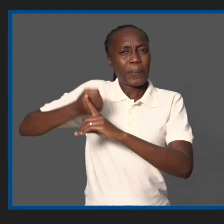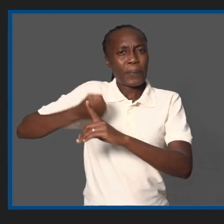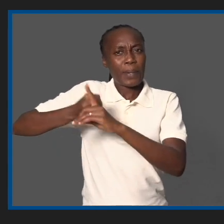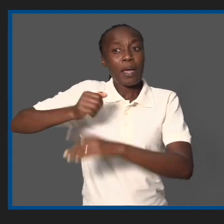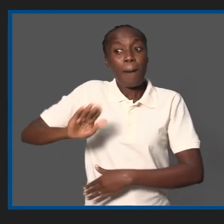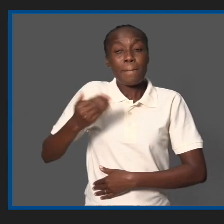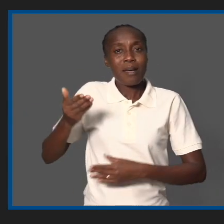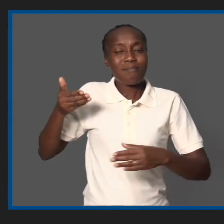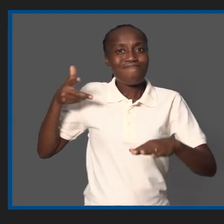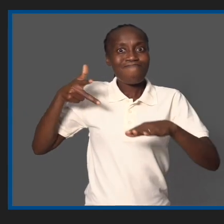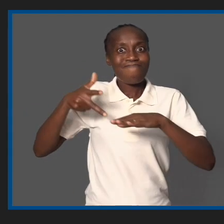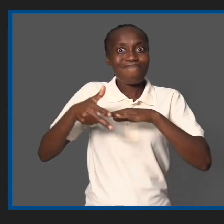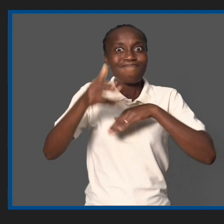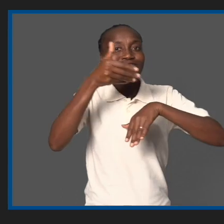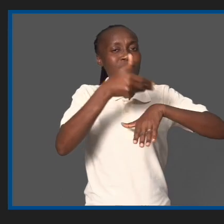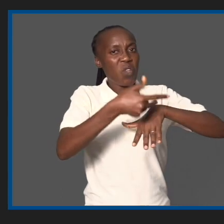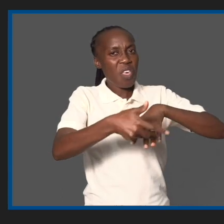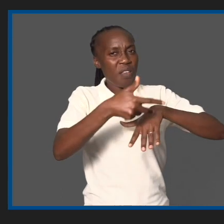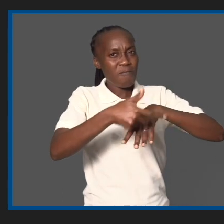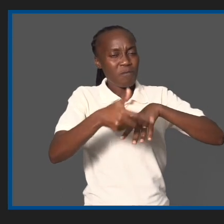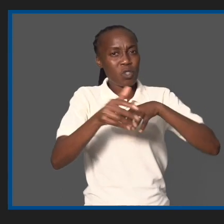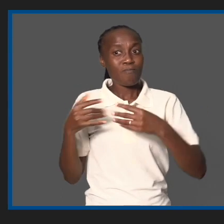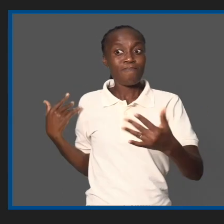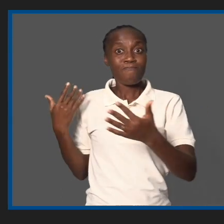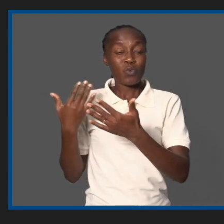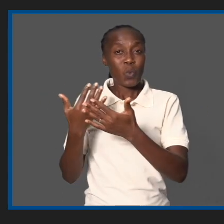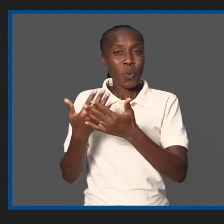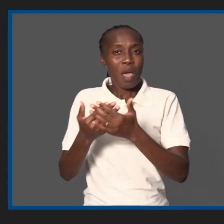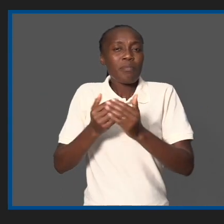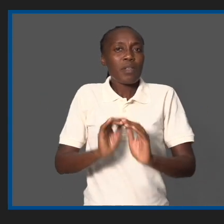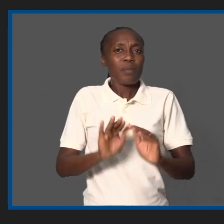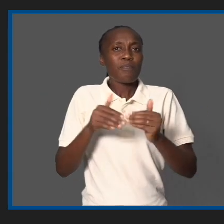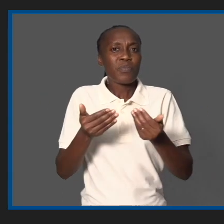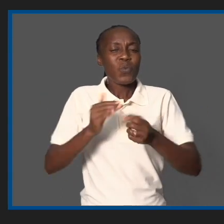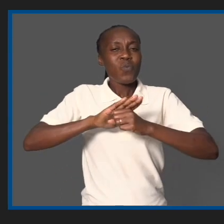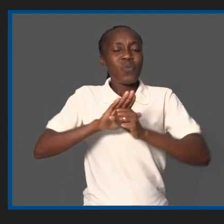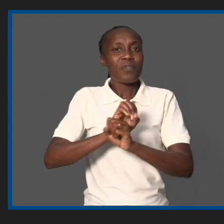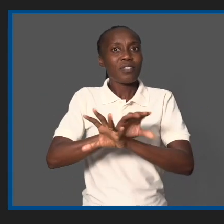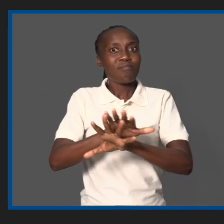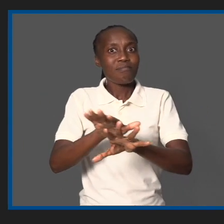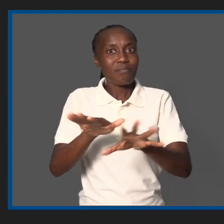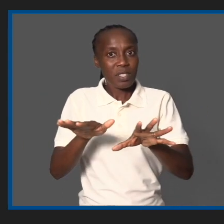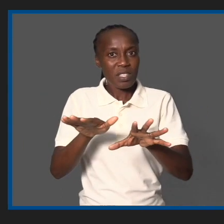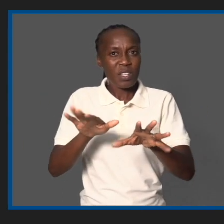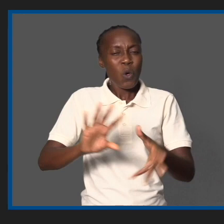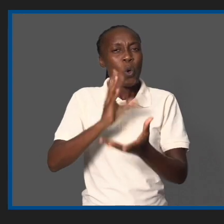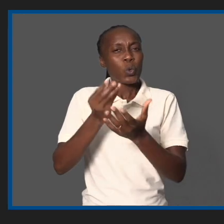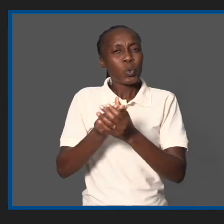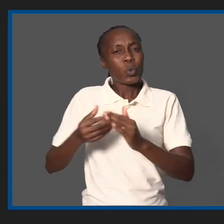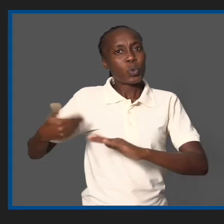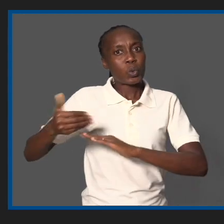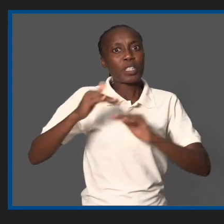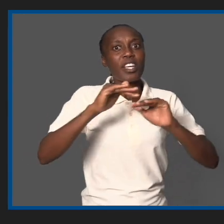para acabar a Fístula Obstétrica durante a Covid-19 e todos